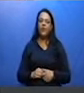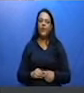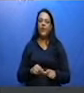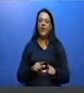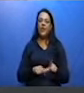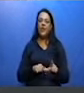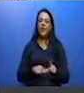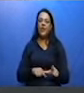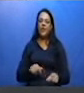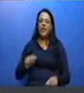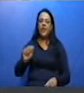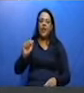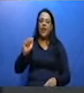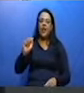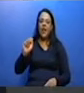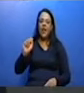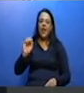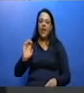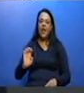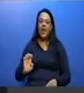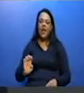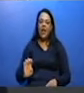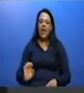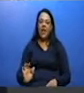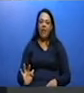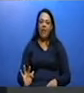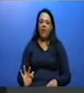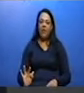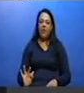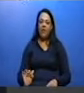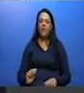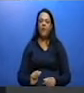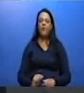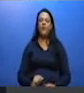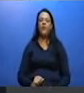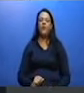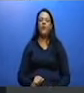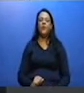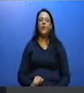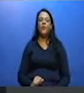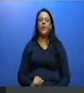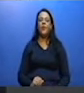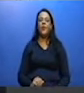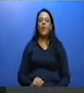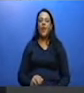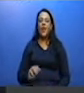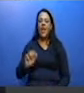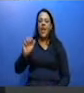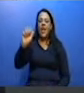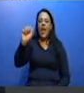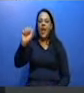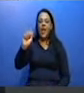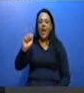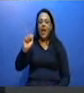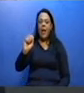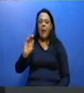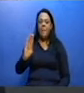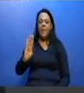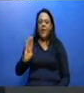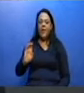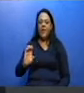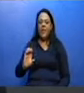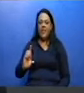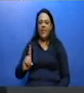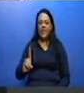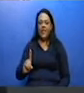A até a letra F. Presta atenção, a letra E, essa